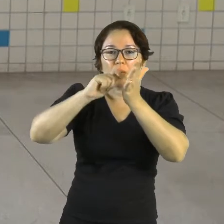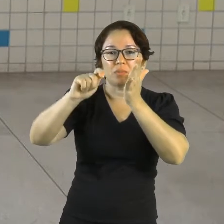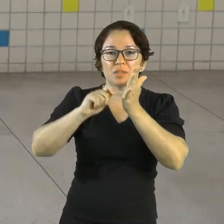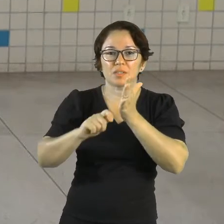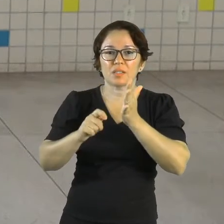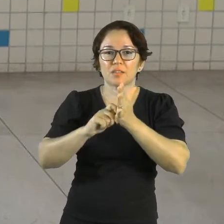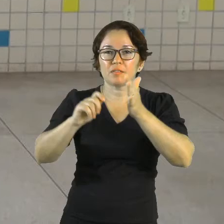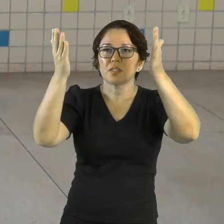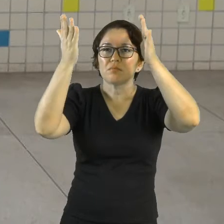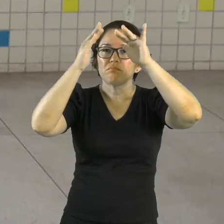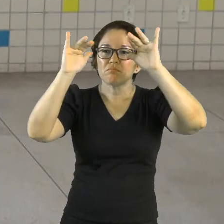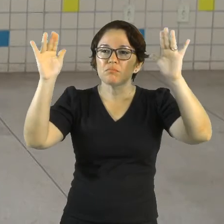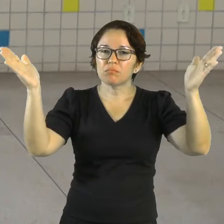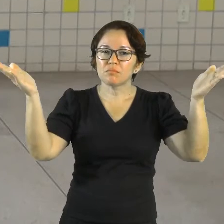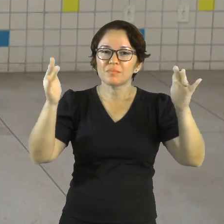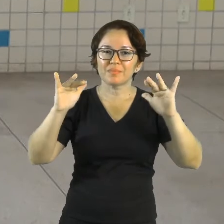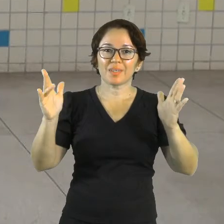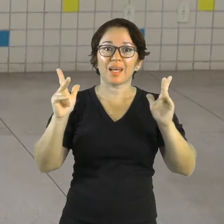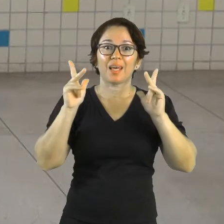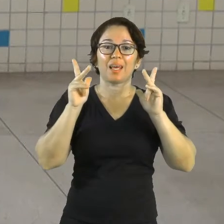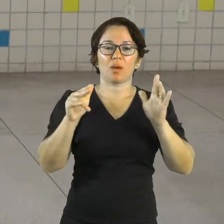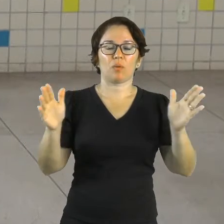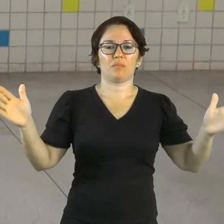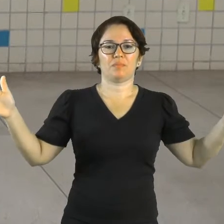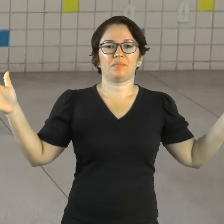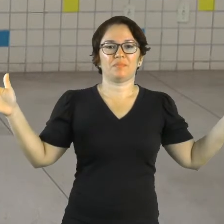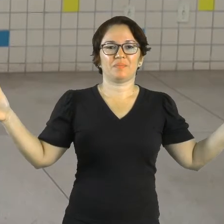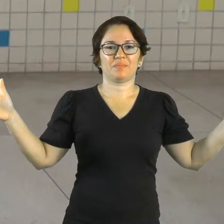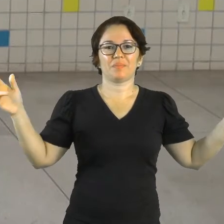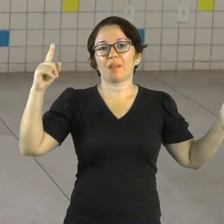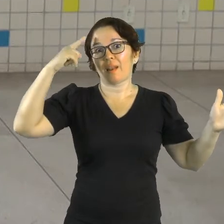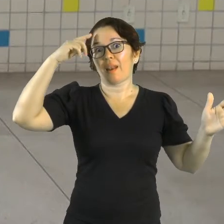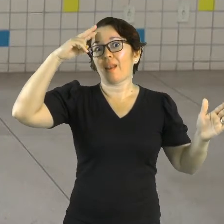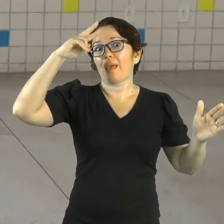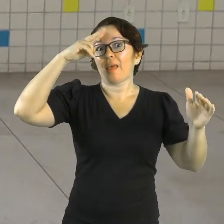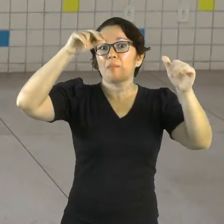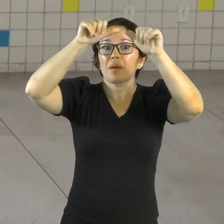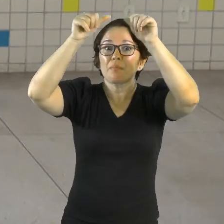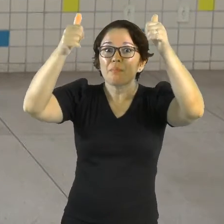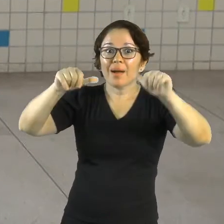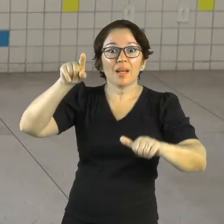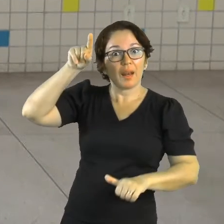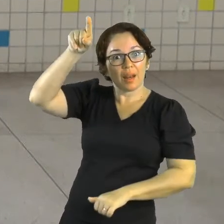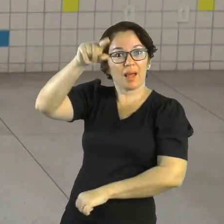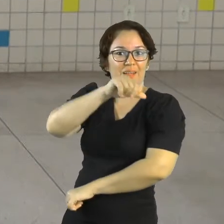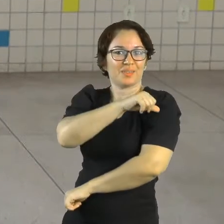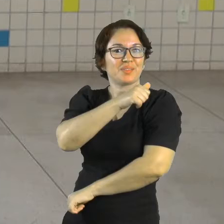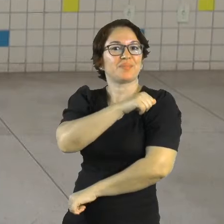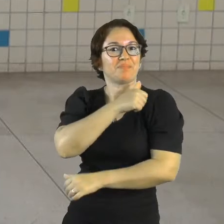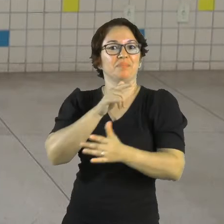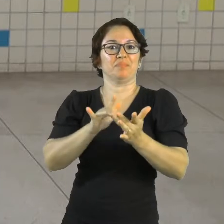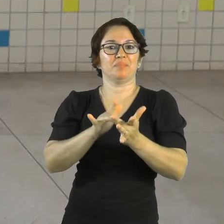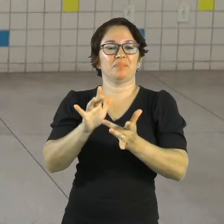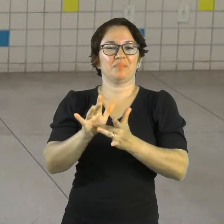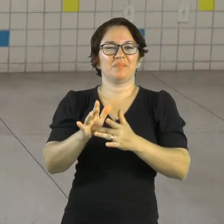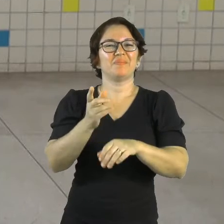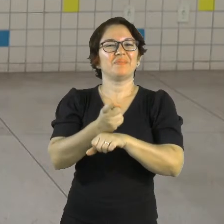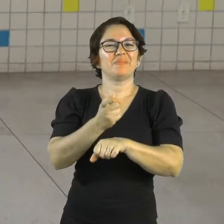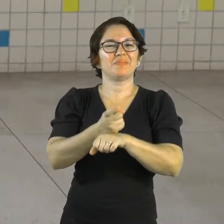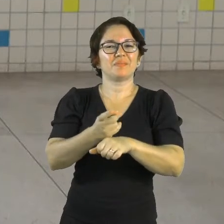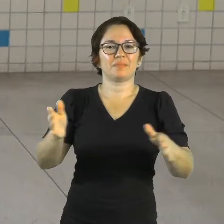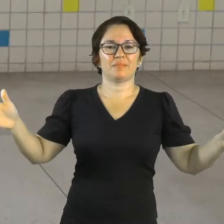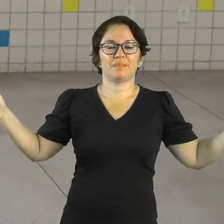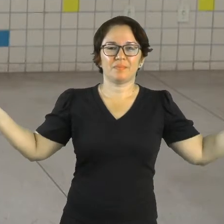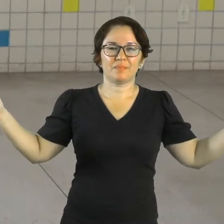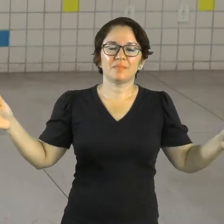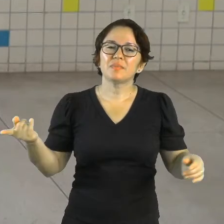estátua que tem no Rio de Janeiro, do Cristo Redentor. E agora, esse poema, ele é visual, ele tem